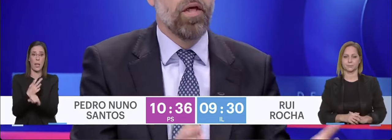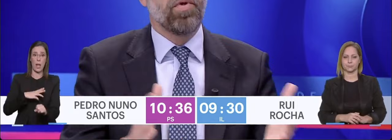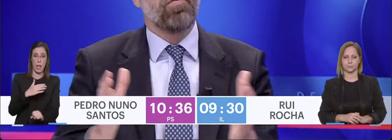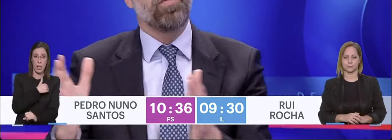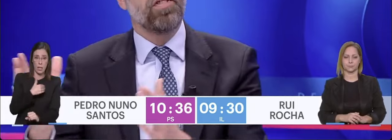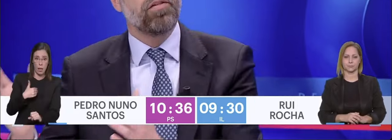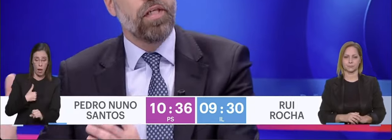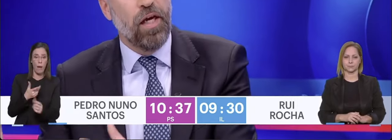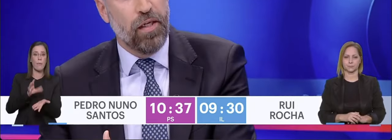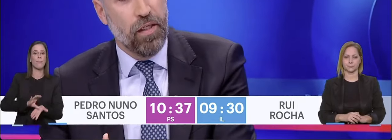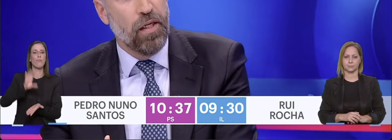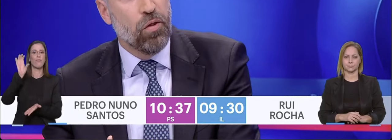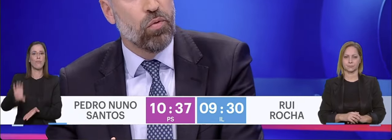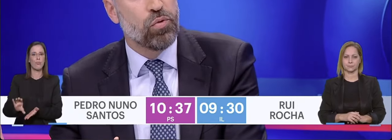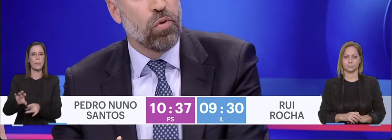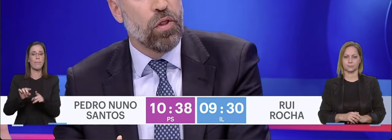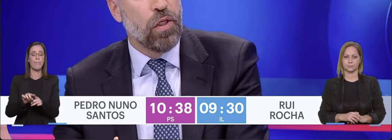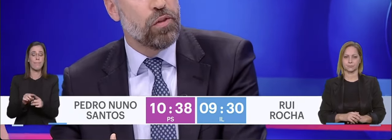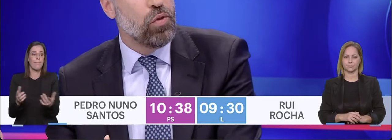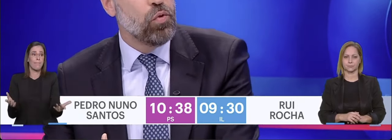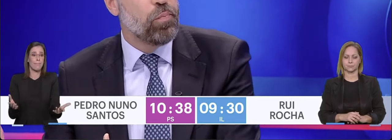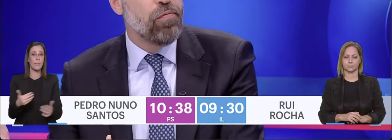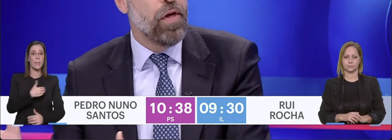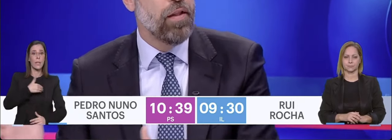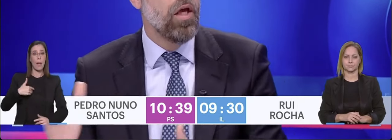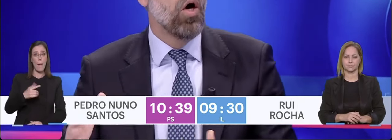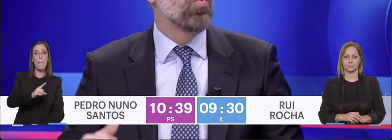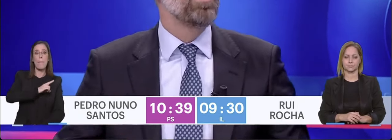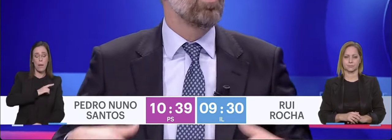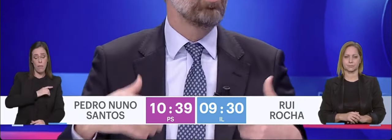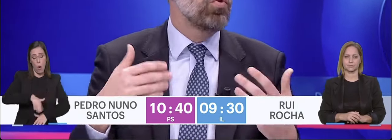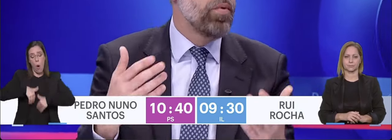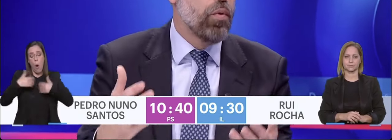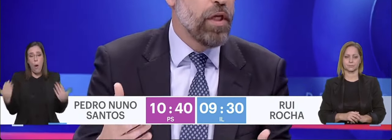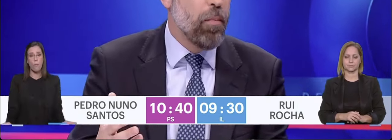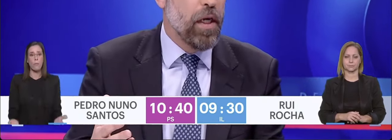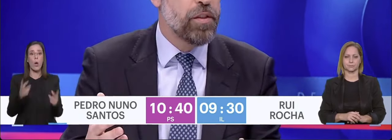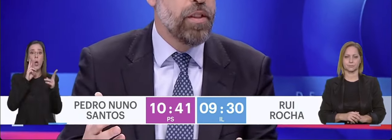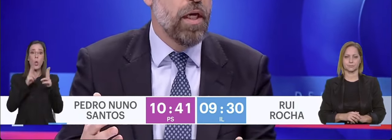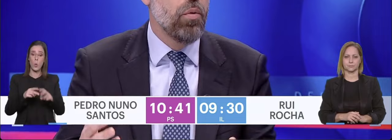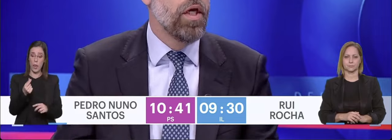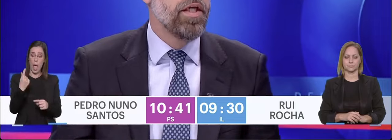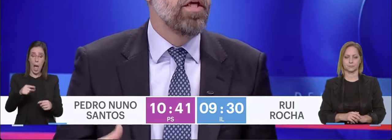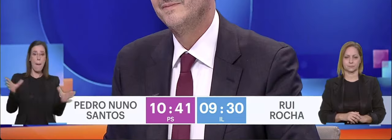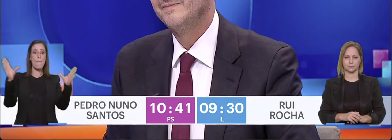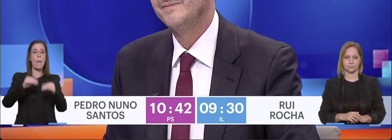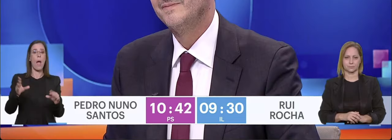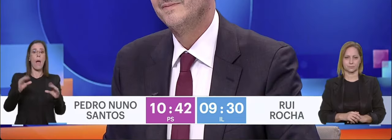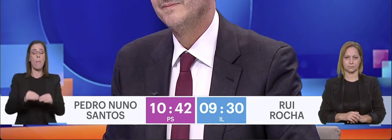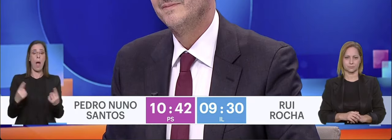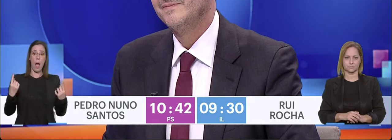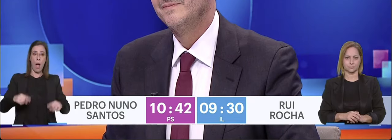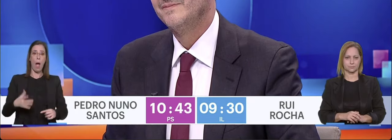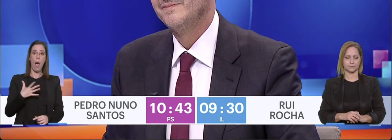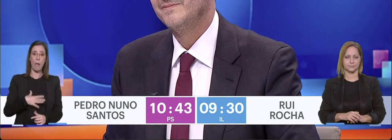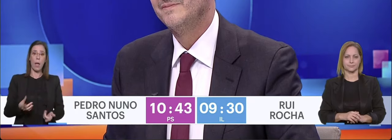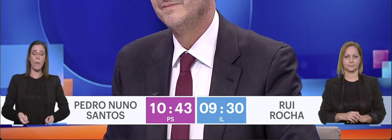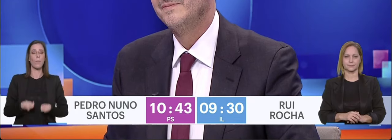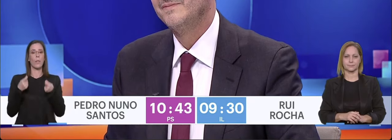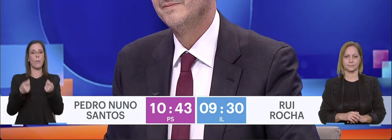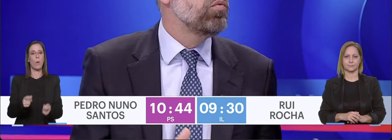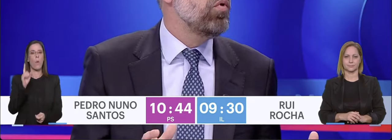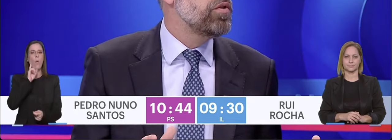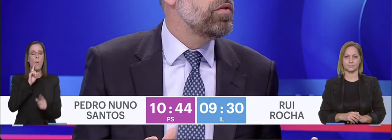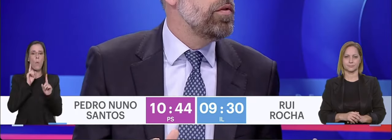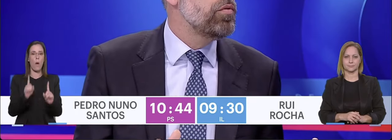saúde para financiar os a saúde privada ou então descobriu que há mais dinheiro e havendo Eu Quero investir na